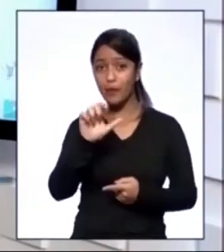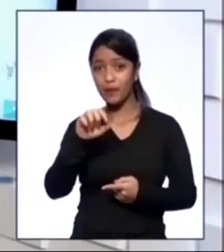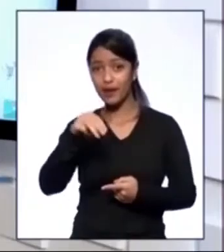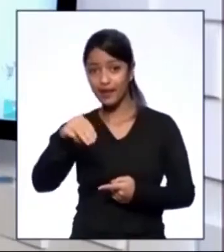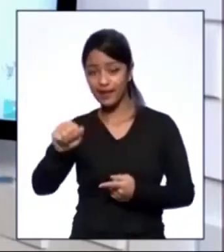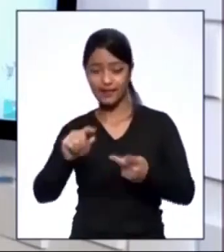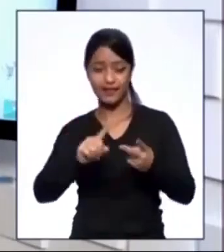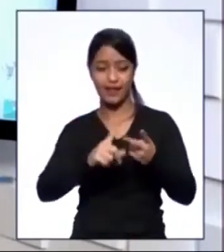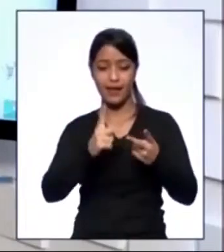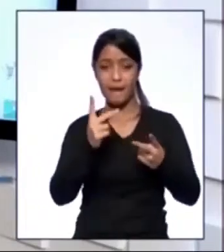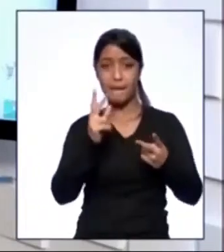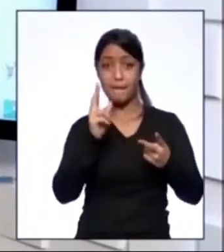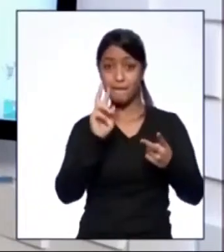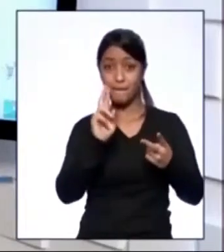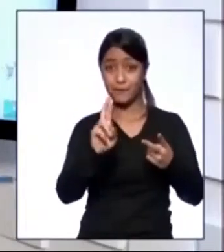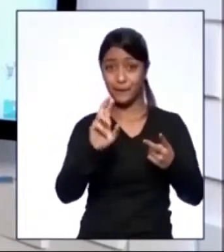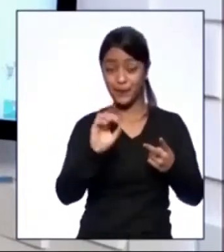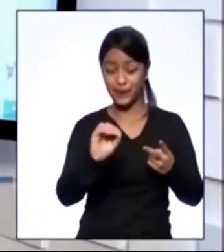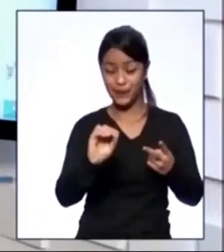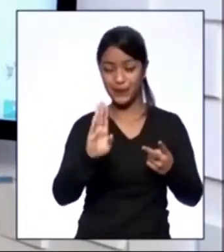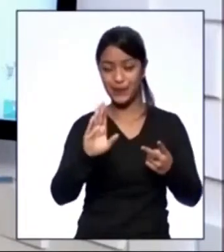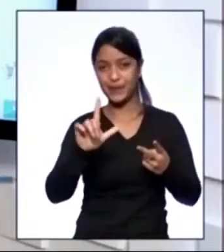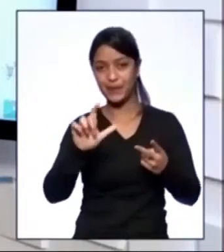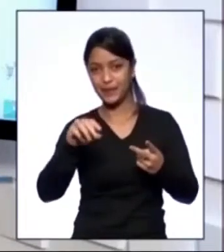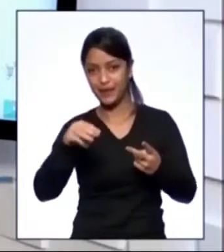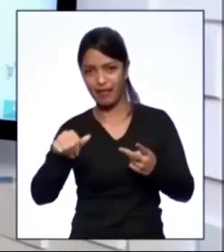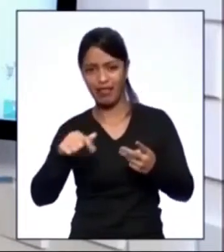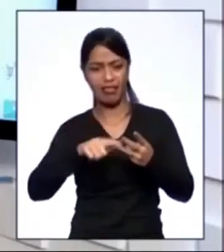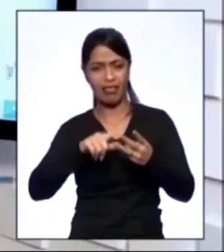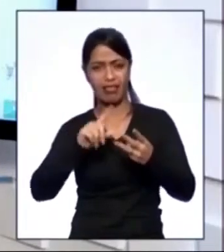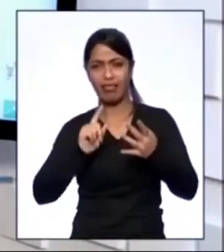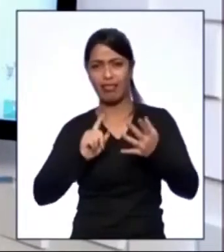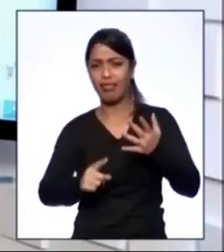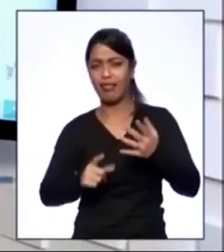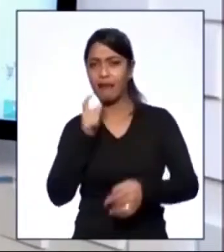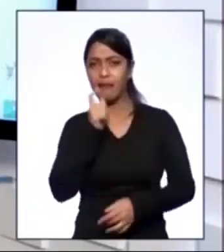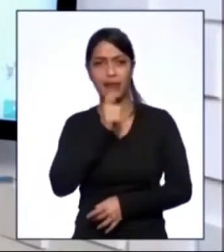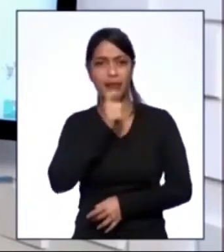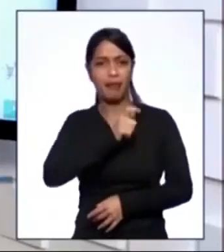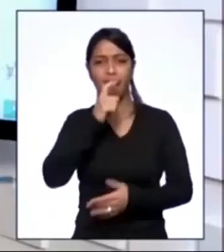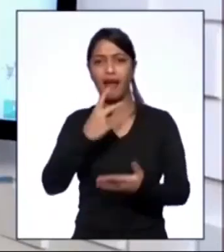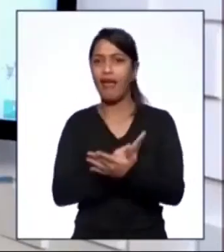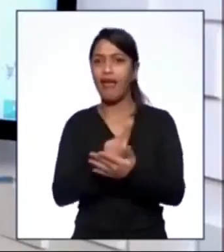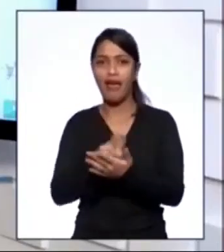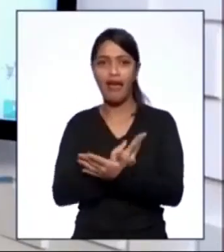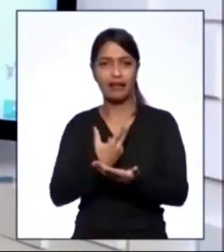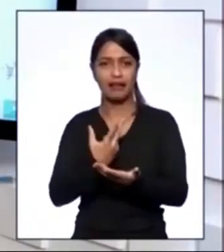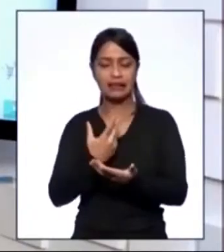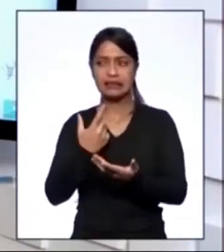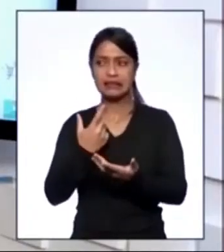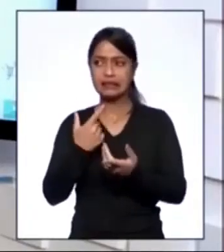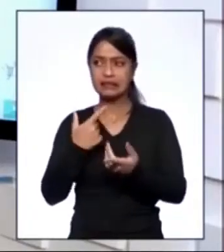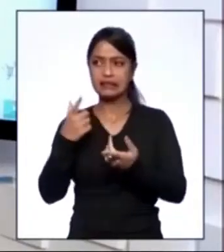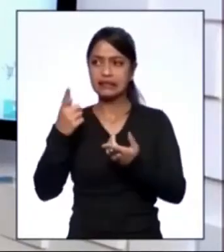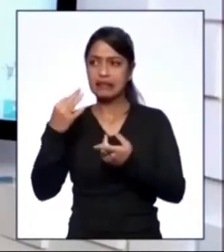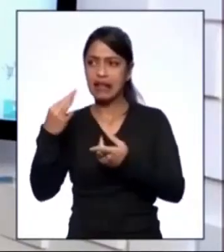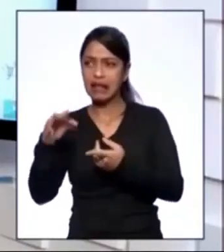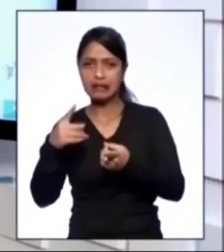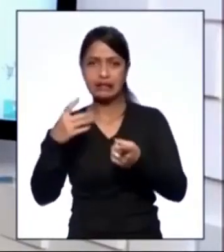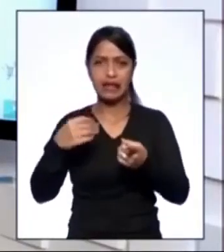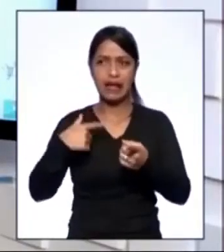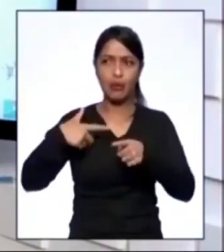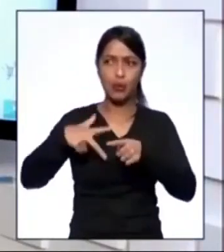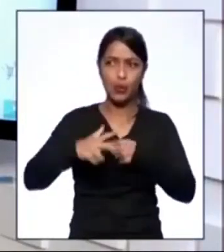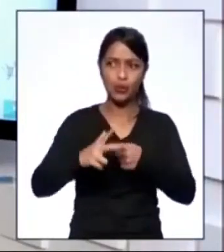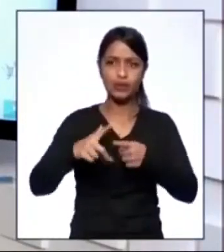problema, e aí você vai ajustando porque você quer ter aí o uso da palavra dentro do que seria considerado certo. E aí você